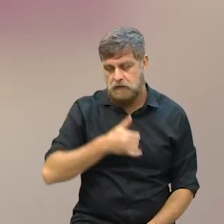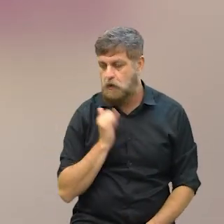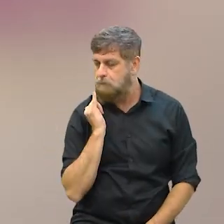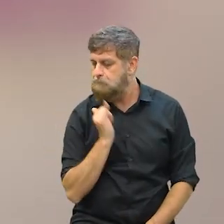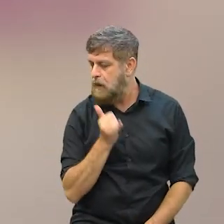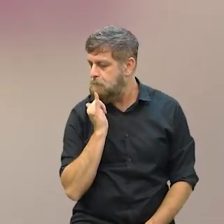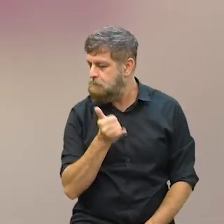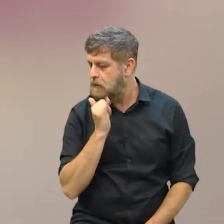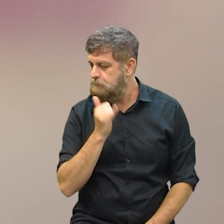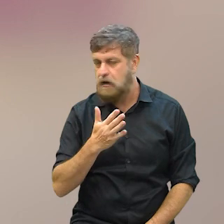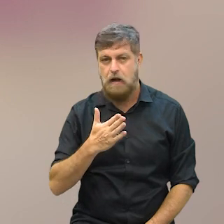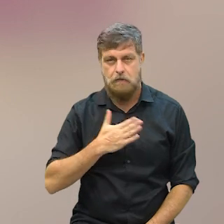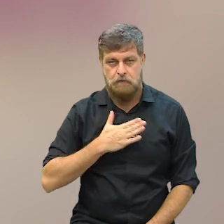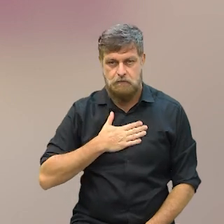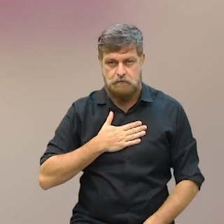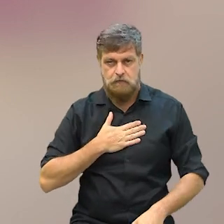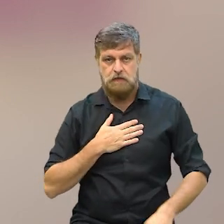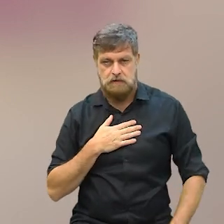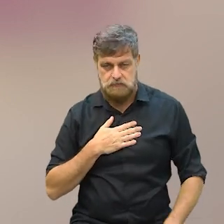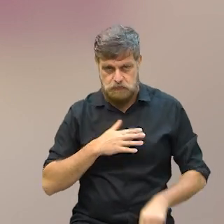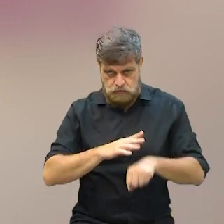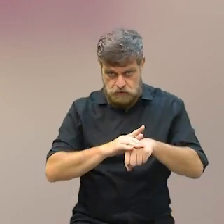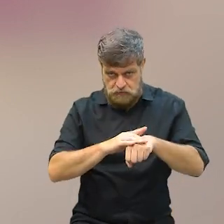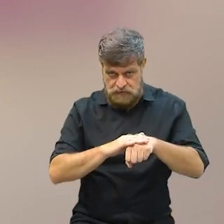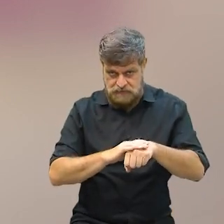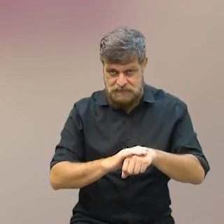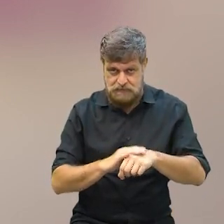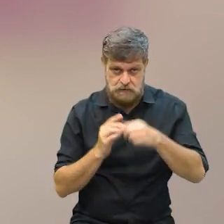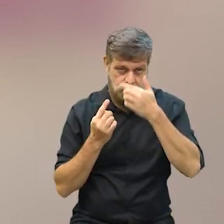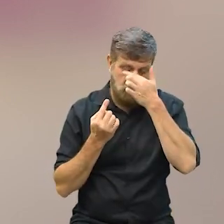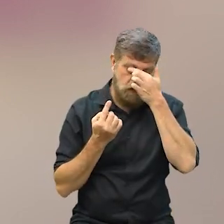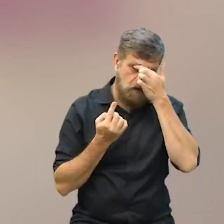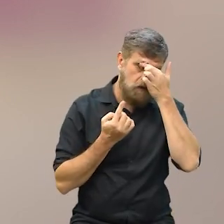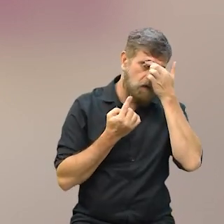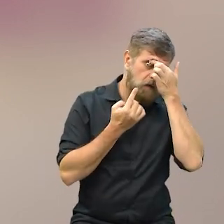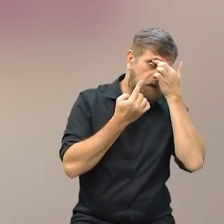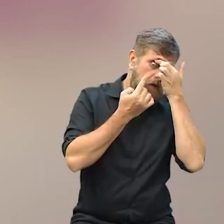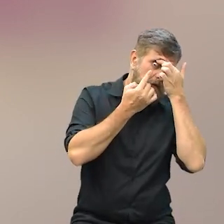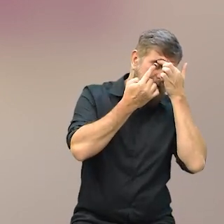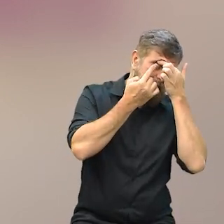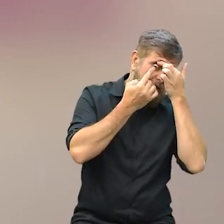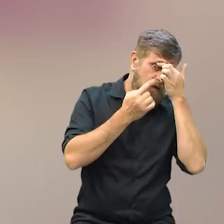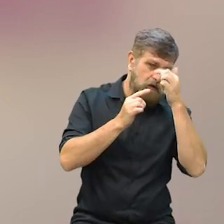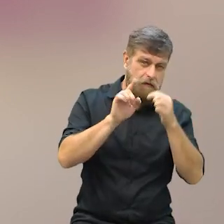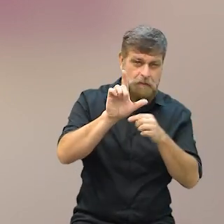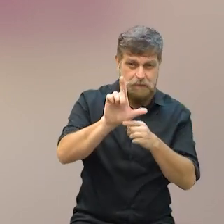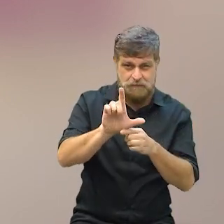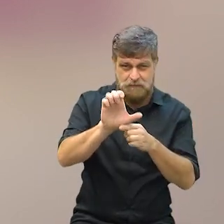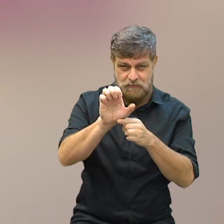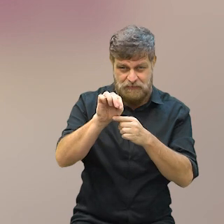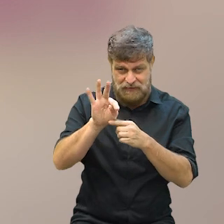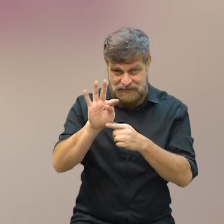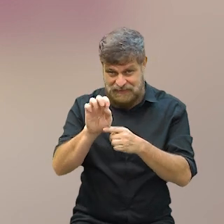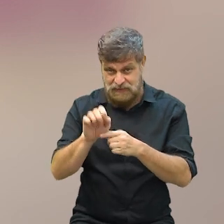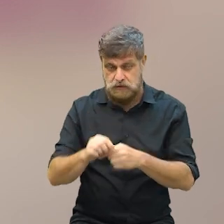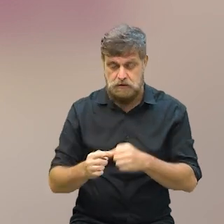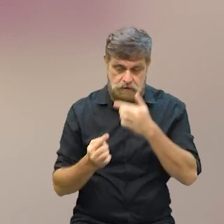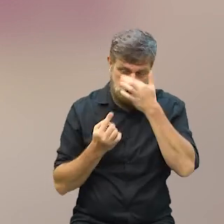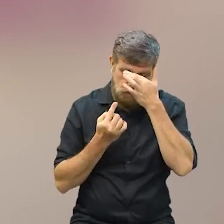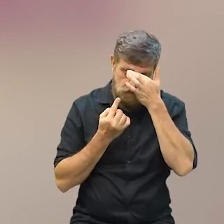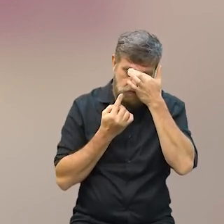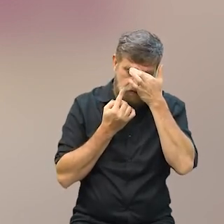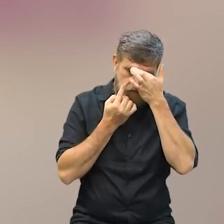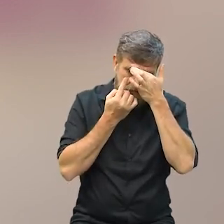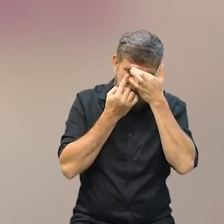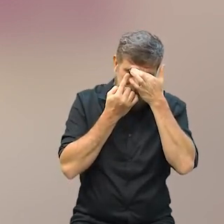que eu sempre falo, né, para os meus pacientes, a primeira coisa que a lente de contato é um objeto, né, é uma